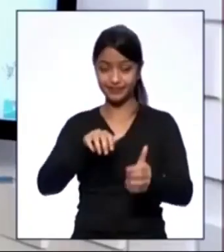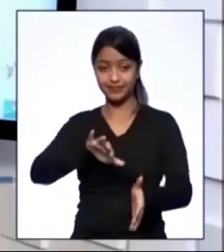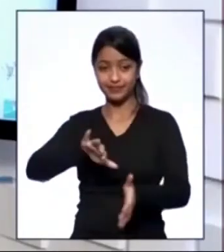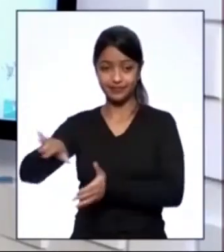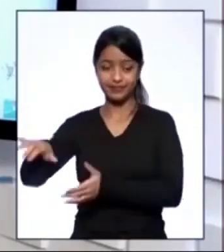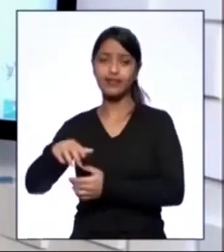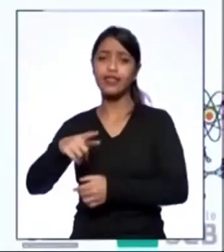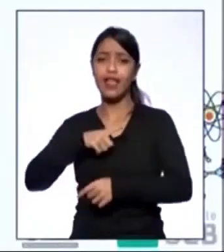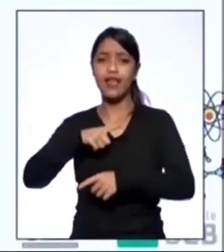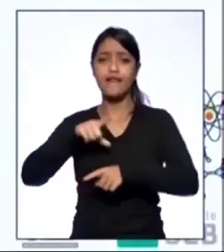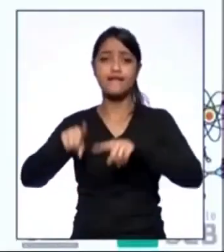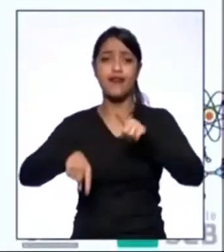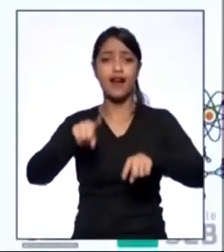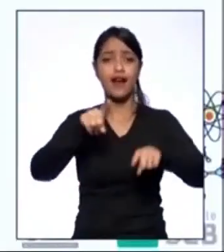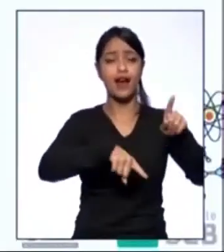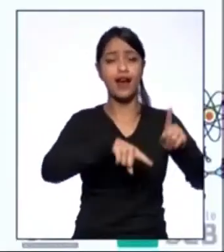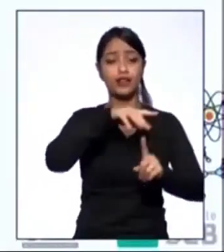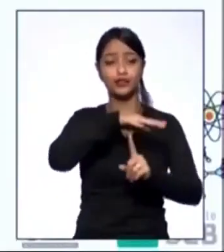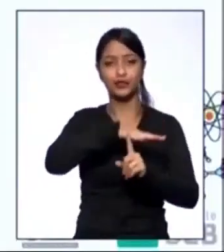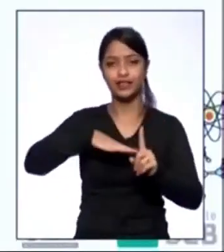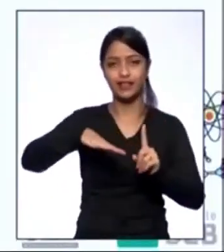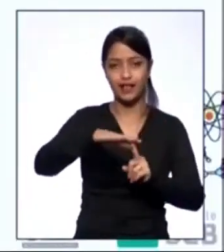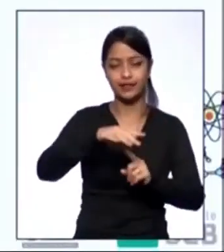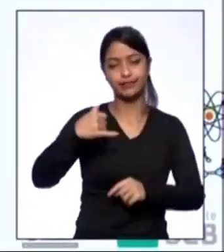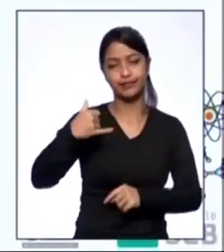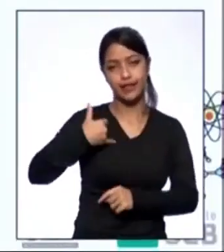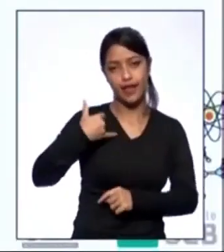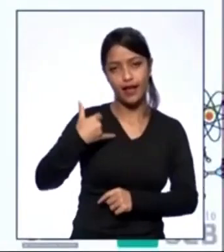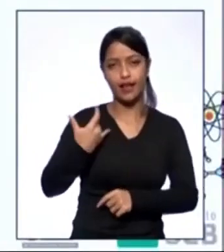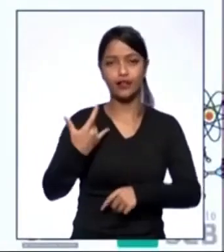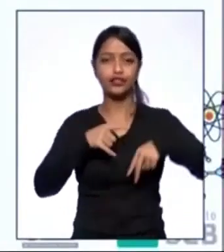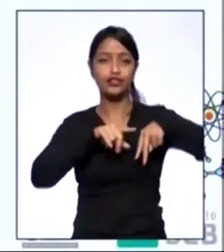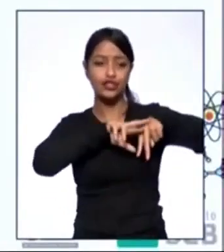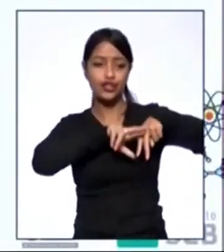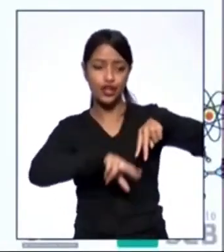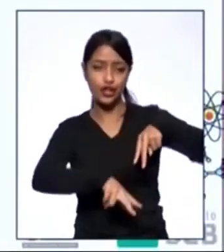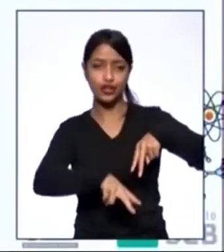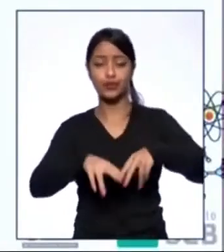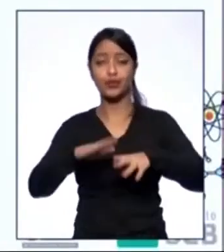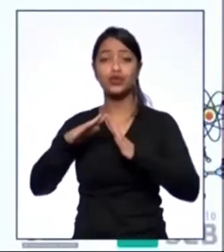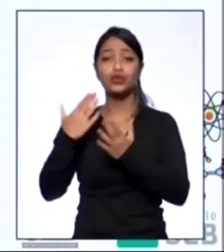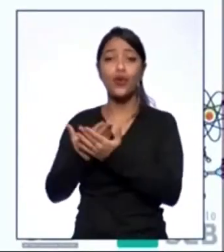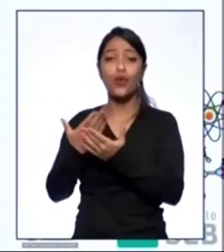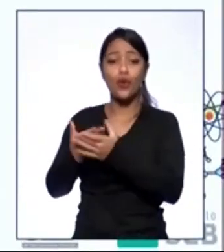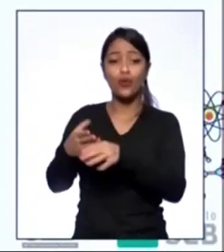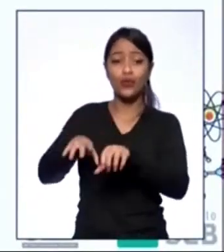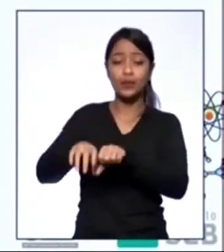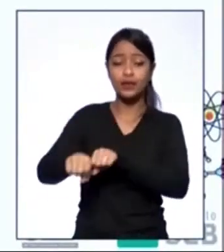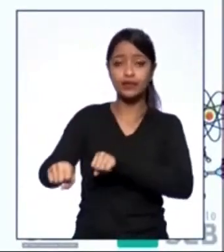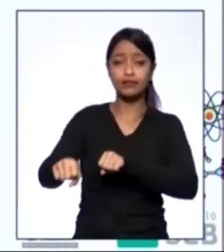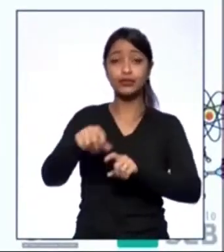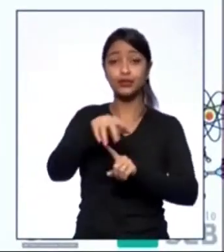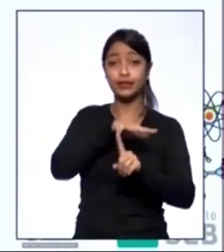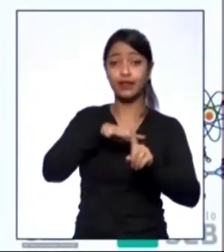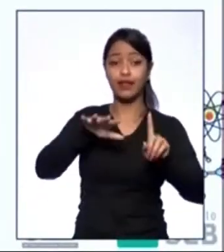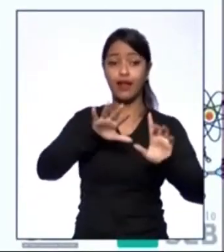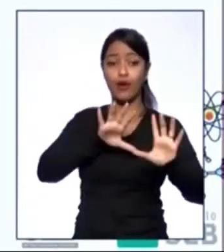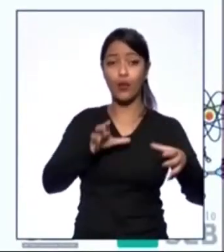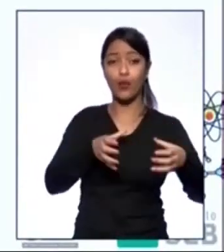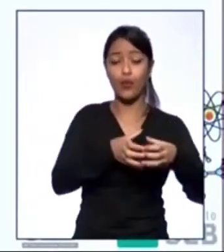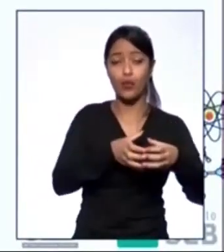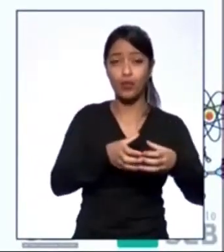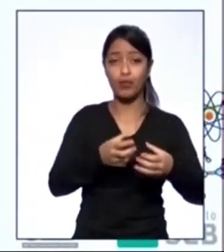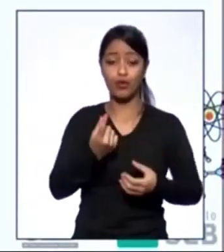variante social, que vai determinar que a idade, o gênero, a formação escolar, o grupo social, o nível econômico, a